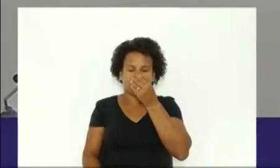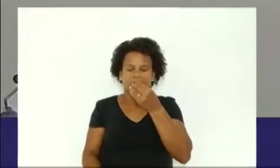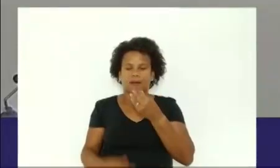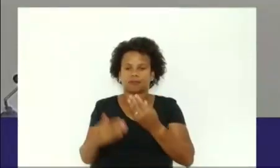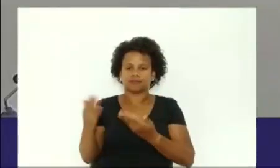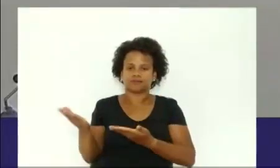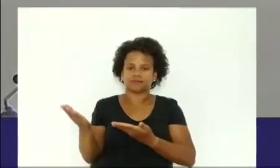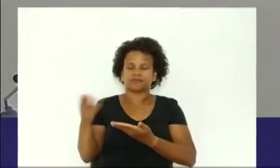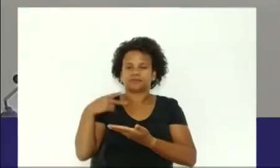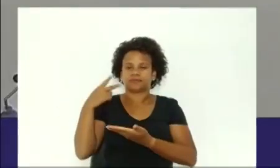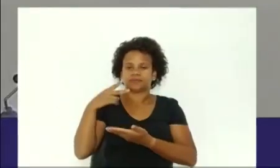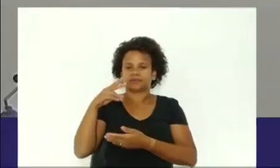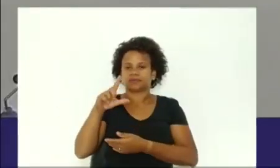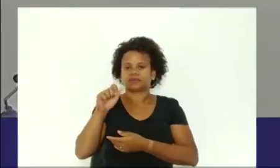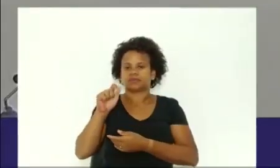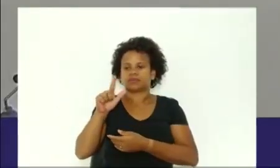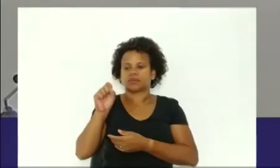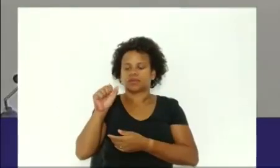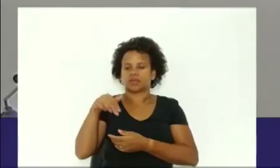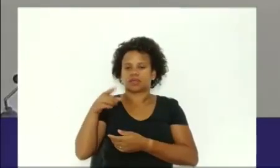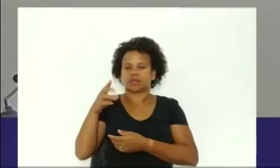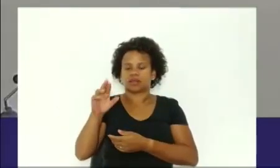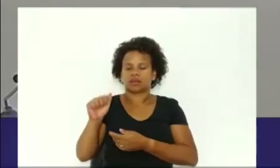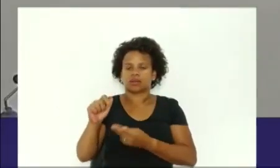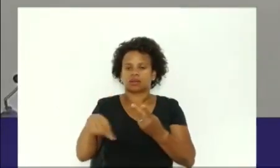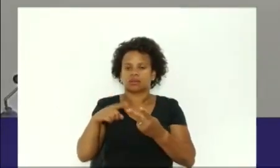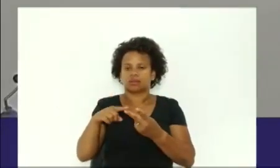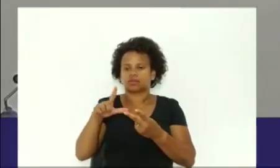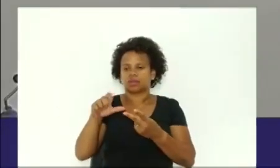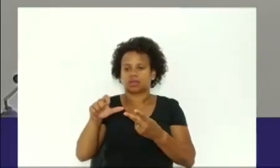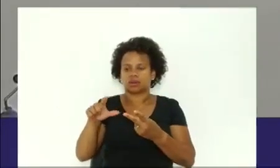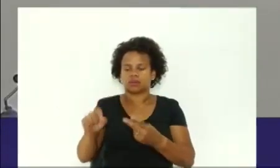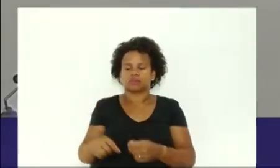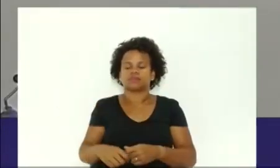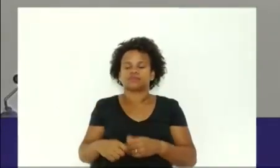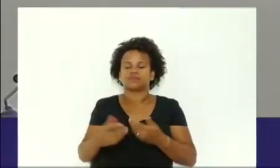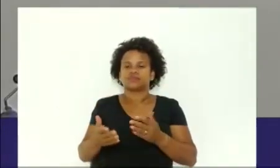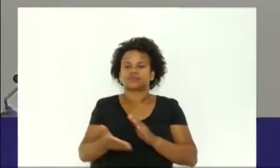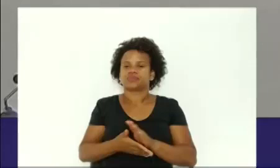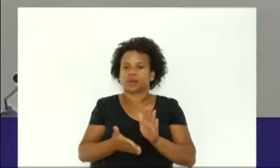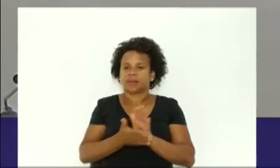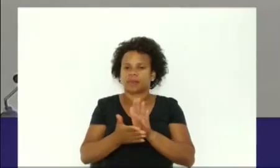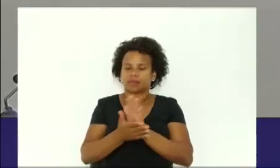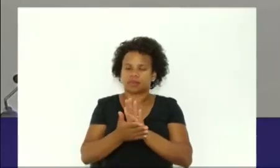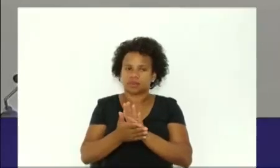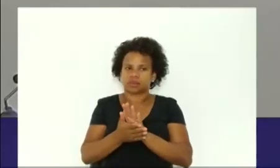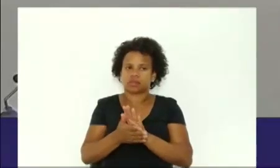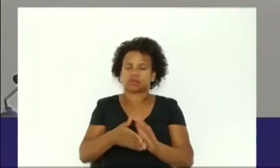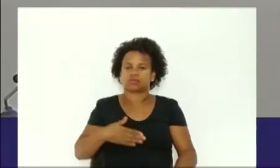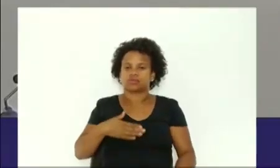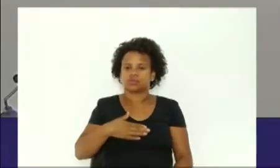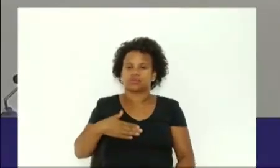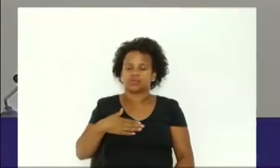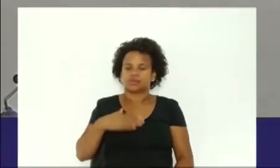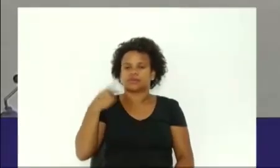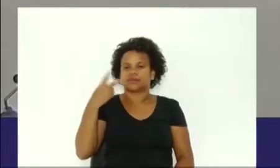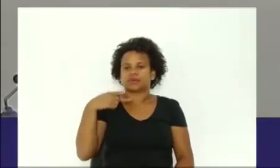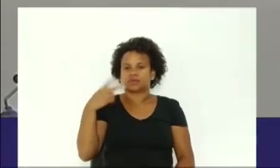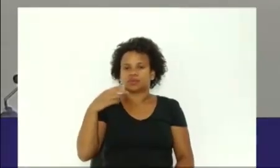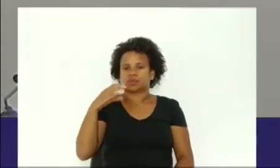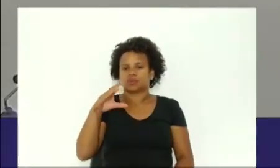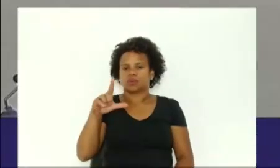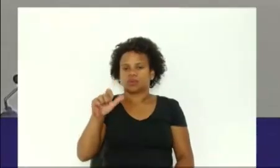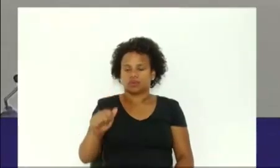ordem, vereador Alessandra, logo após, vereador Lelo. Gostaria de parabenizá-lo, vereador Kula, por essa moção